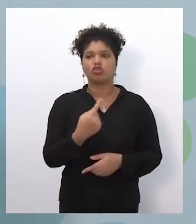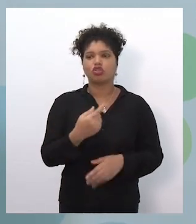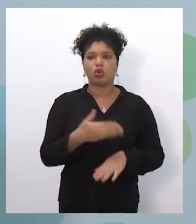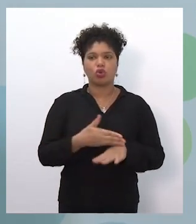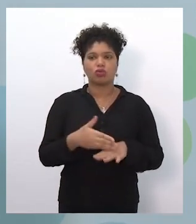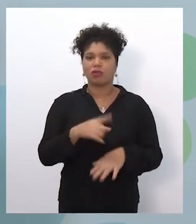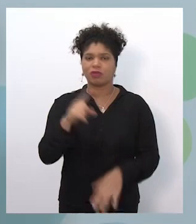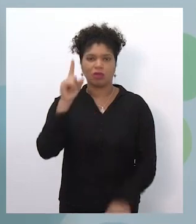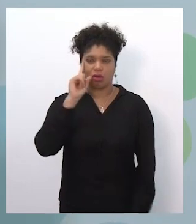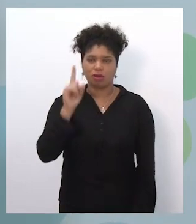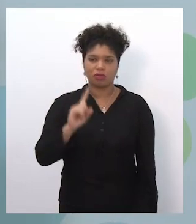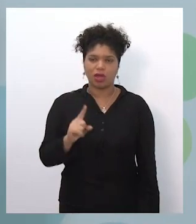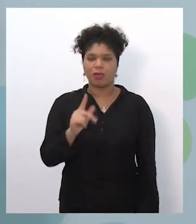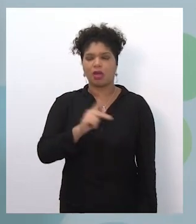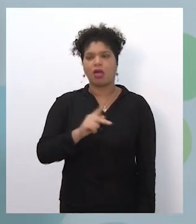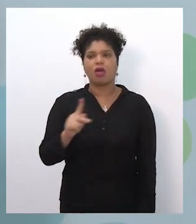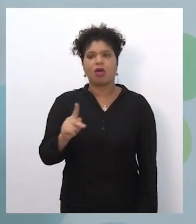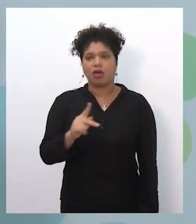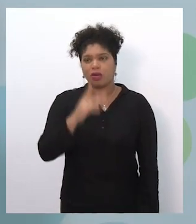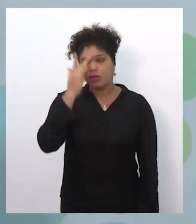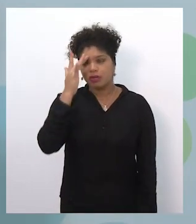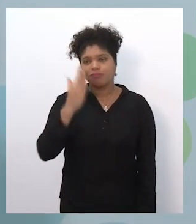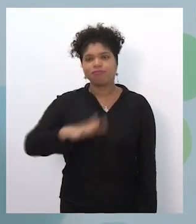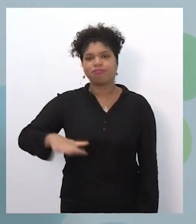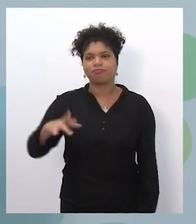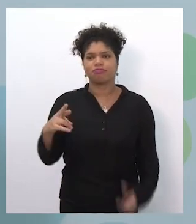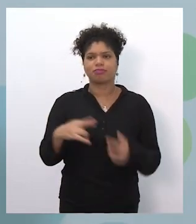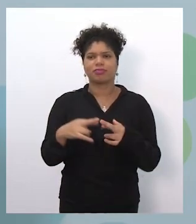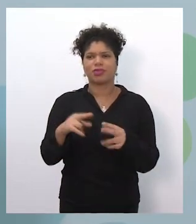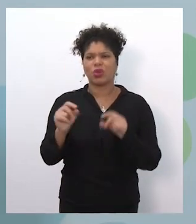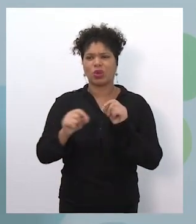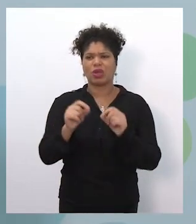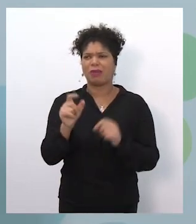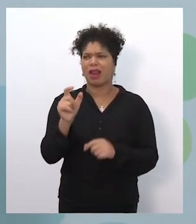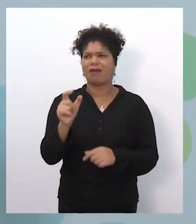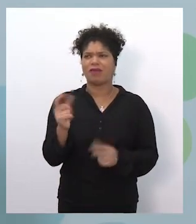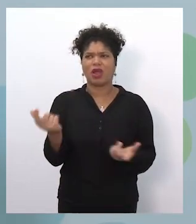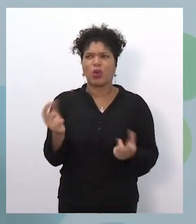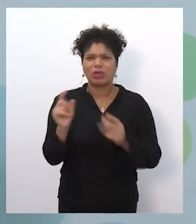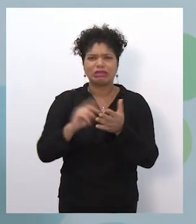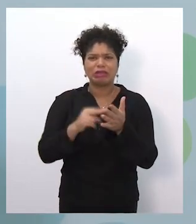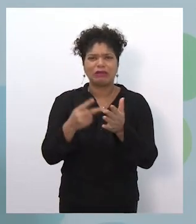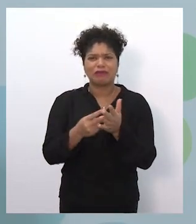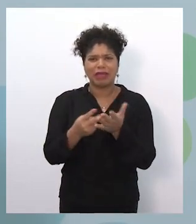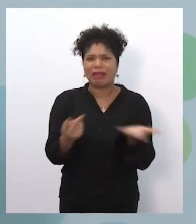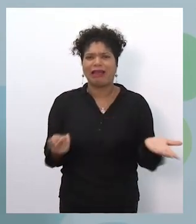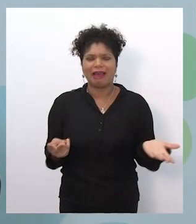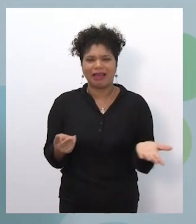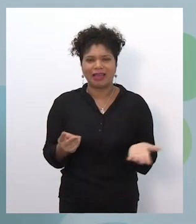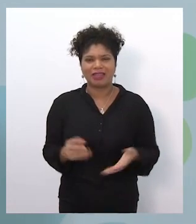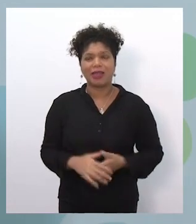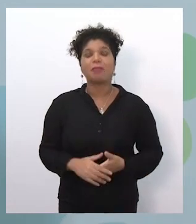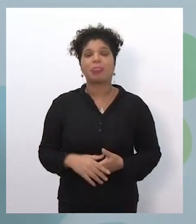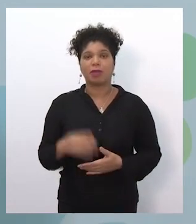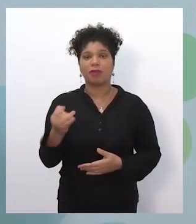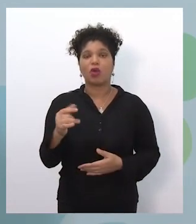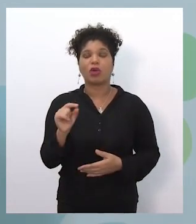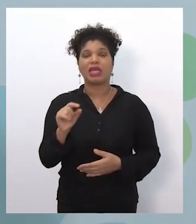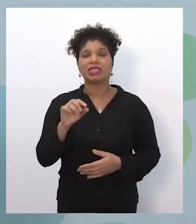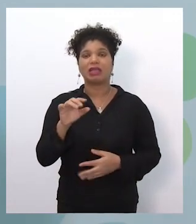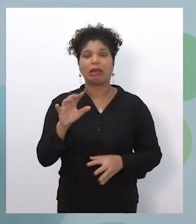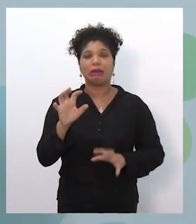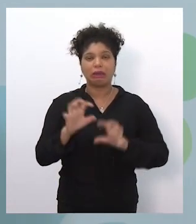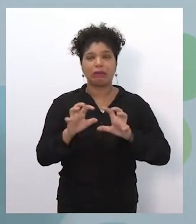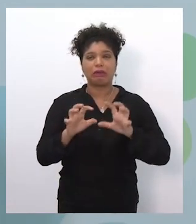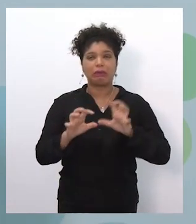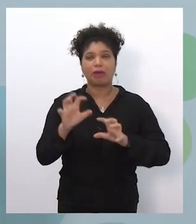para vocês aí, professores e pessoal da rede, vocês devem estar falando gargalo. O que será que é gargalo, né? Mas gargalo é travamentos. Então, às